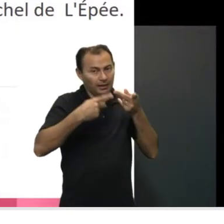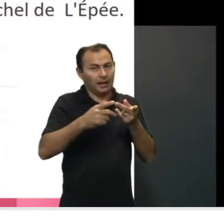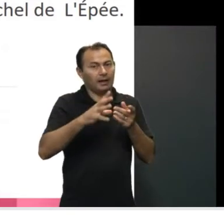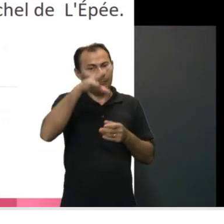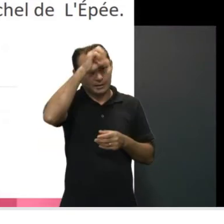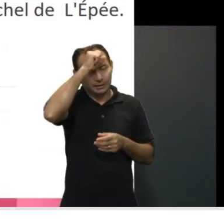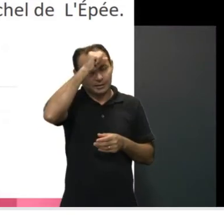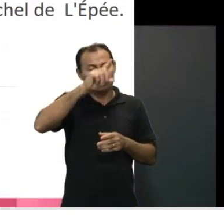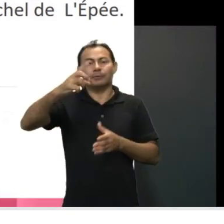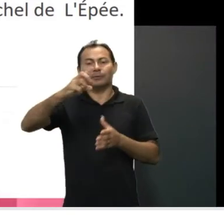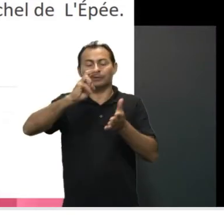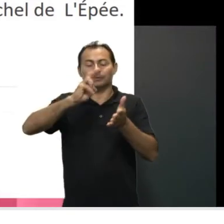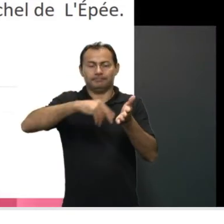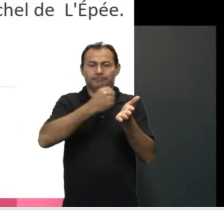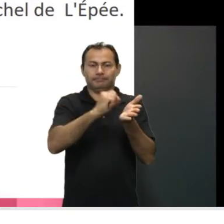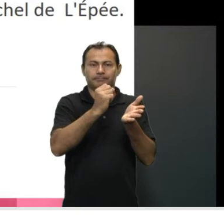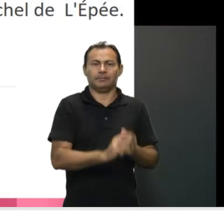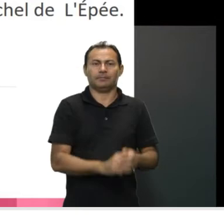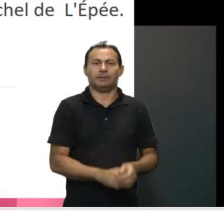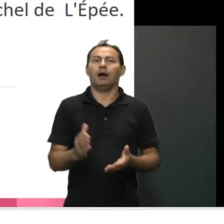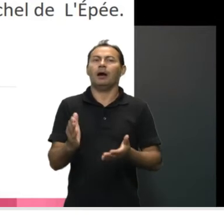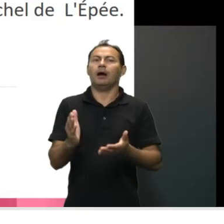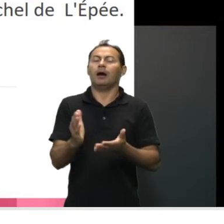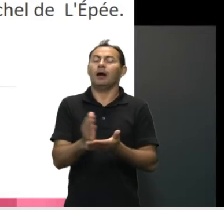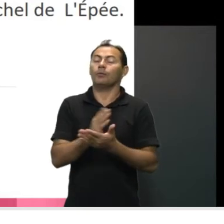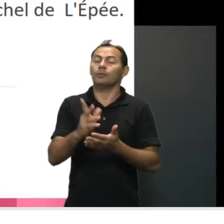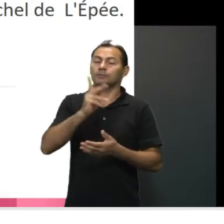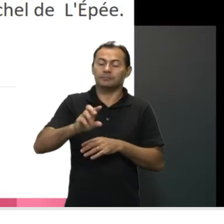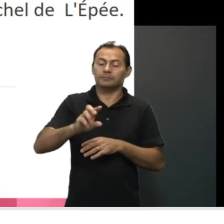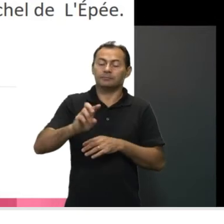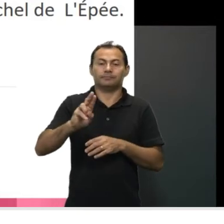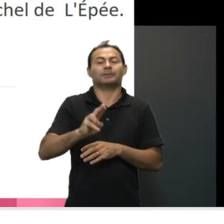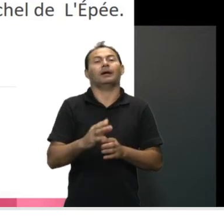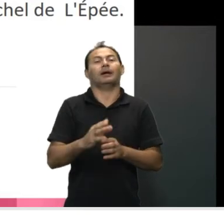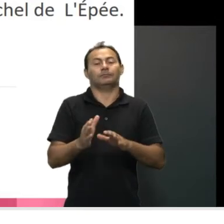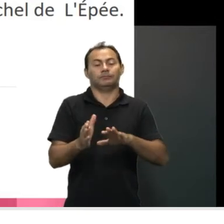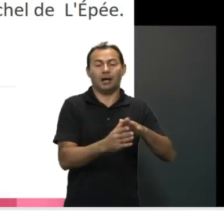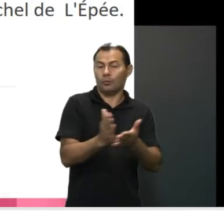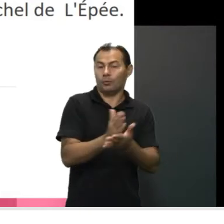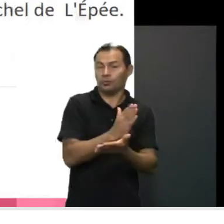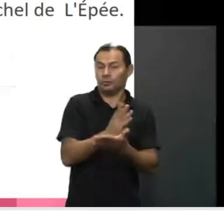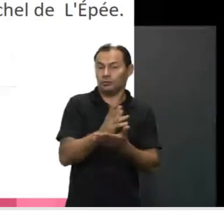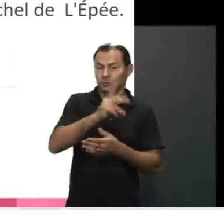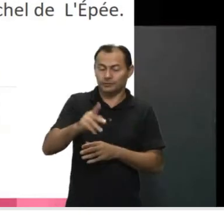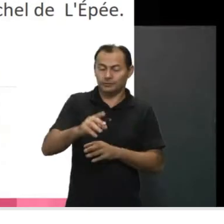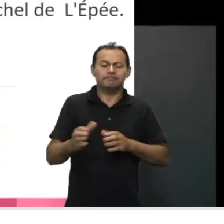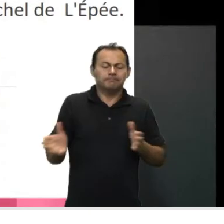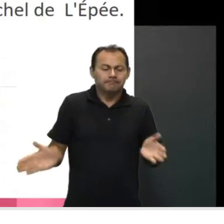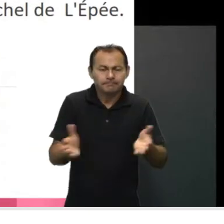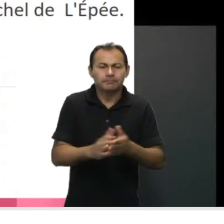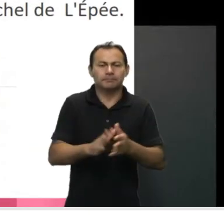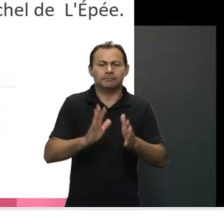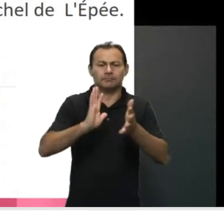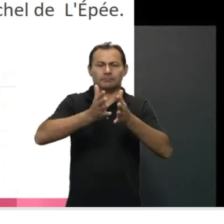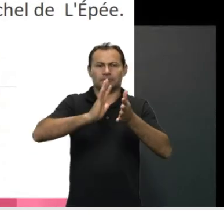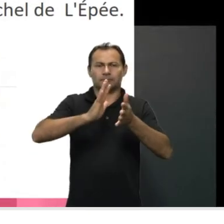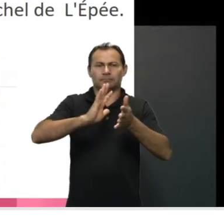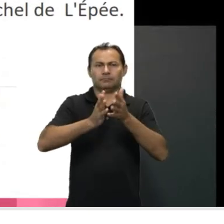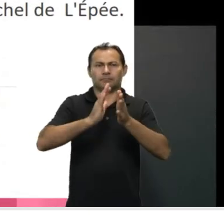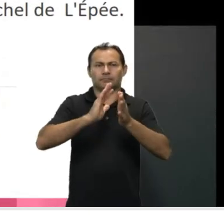que investiram no uso da língua de sinais, os primeiros, tá? Nós temos Ponce de Leon e Pablo Bonnet, que foram